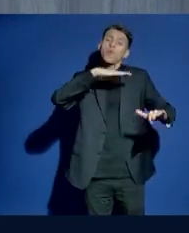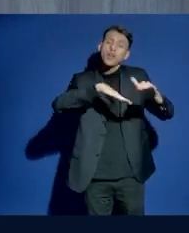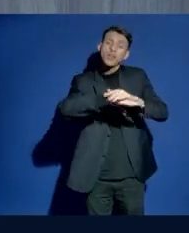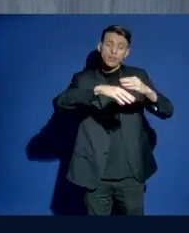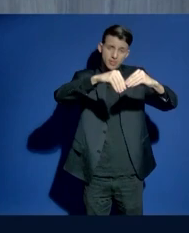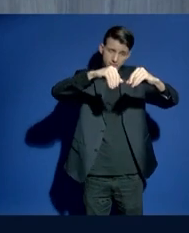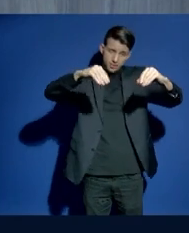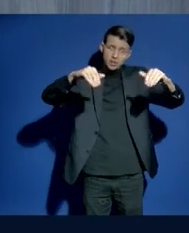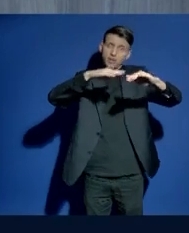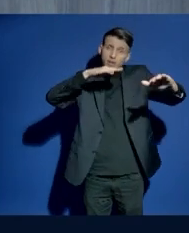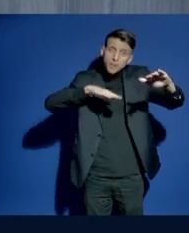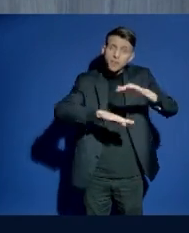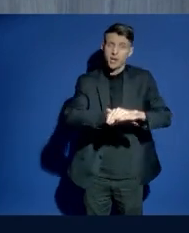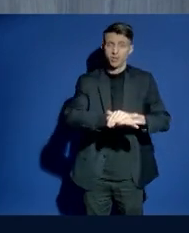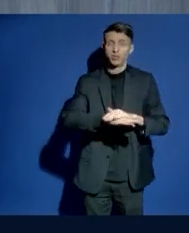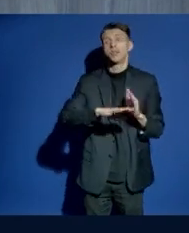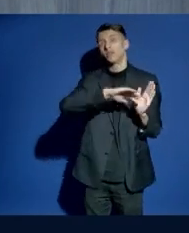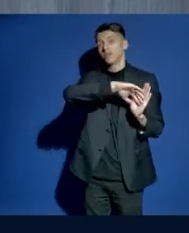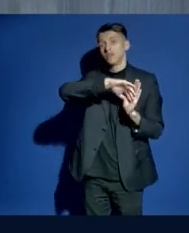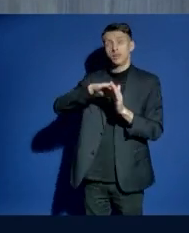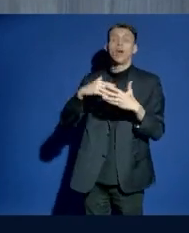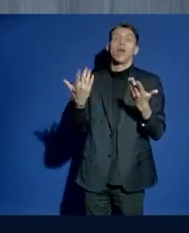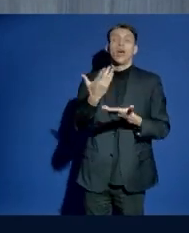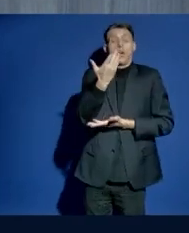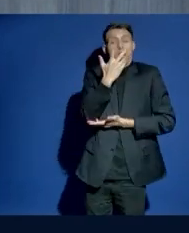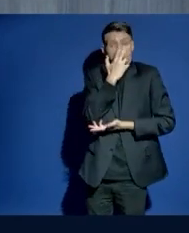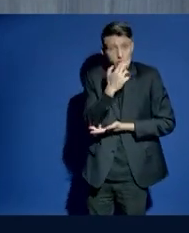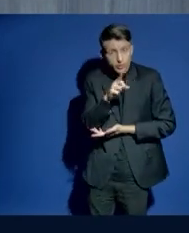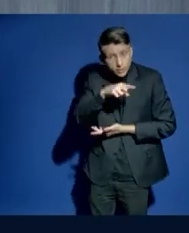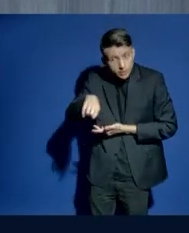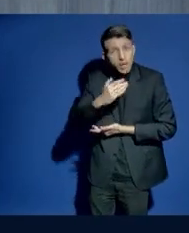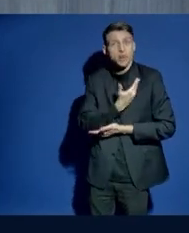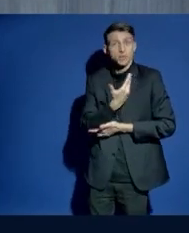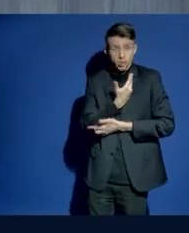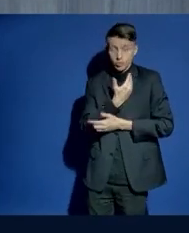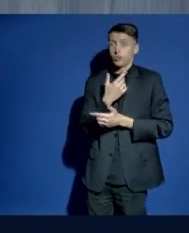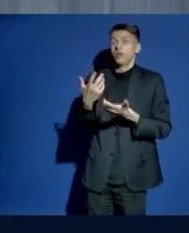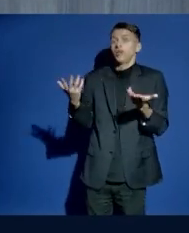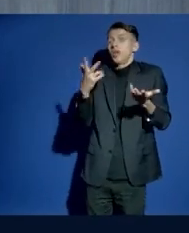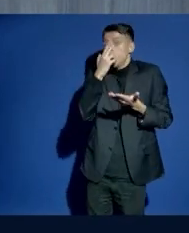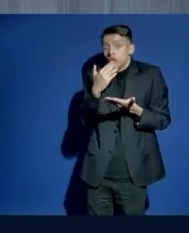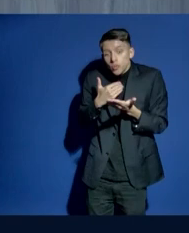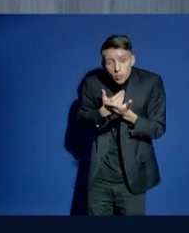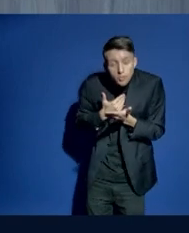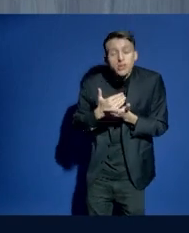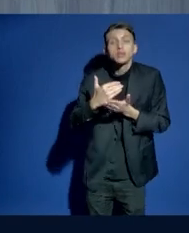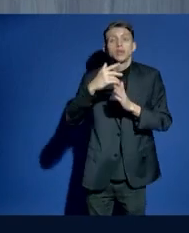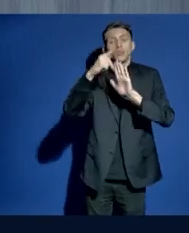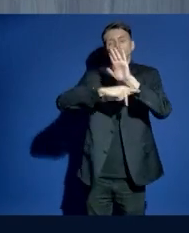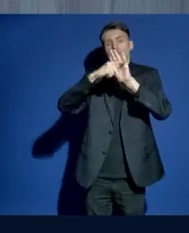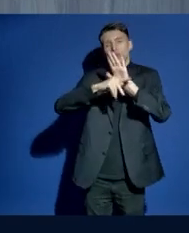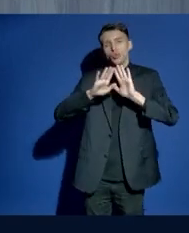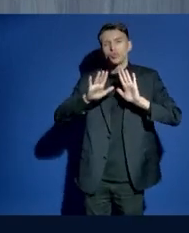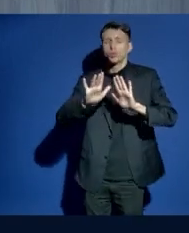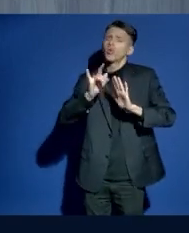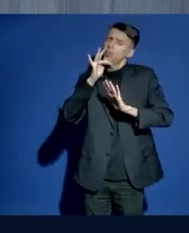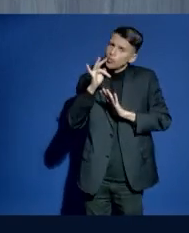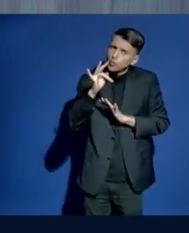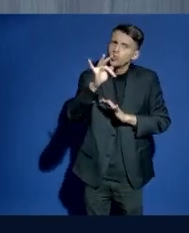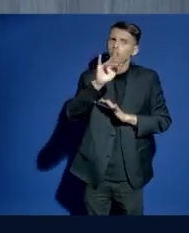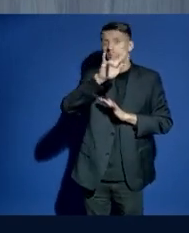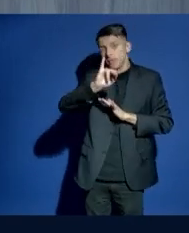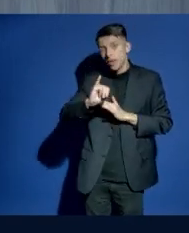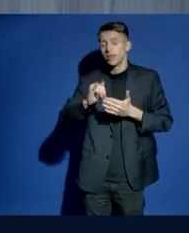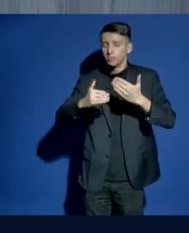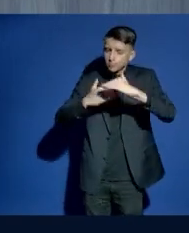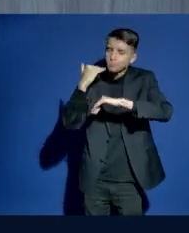está no Agro então eu acho vai também as colegas de painel que são do Agro que a festa tá só começando eu acho que o grande está por vir e esse